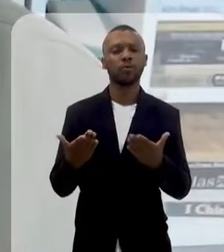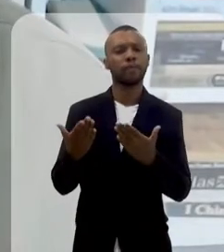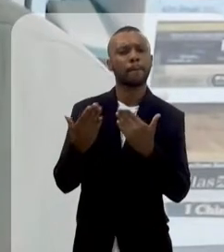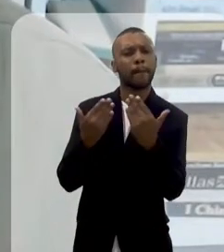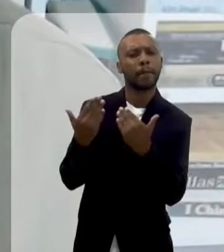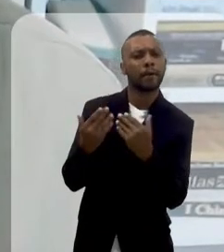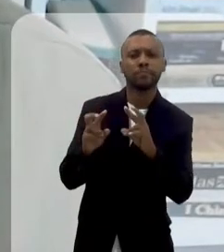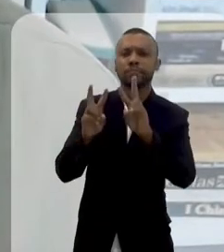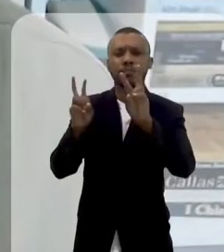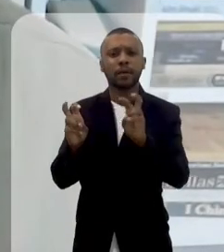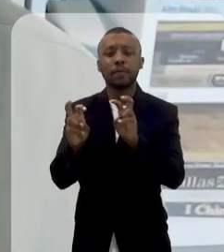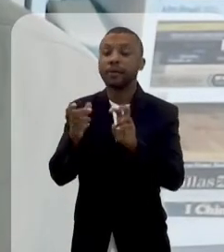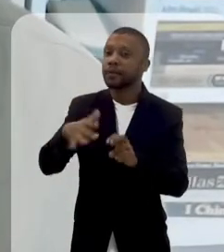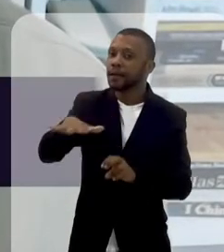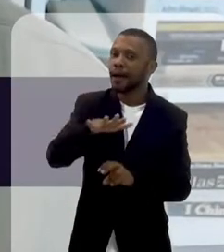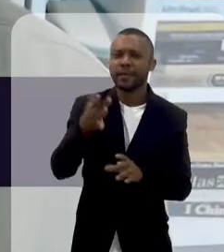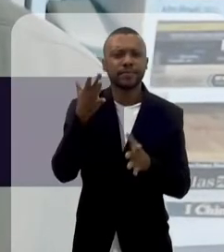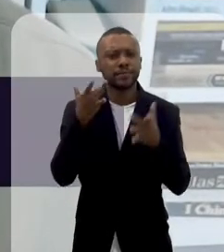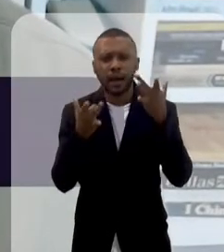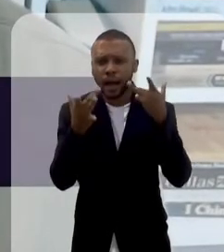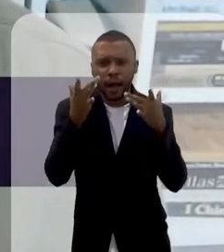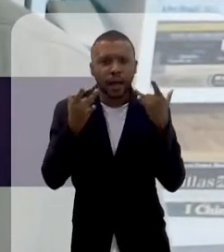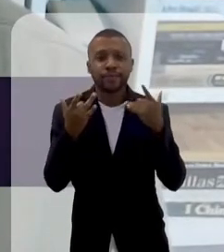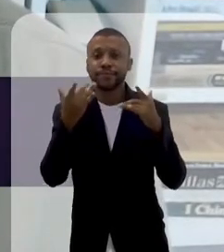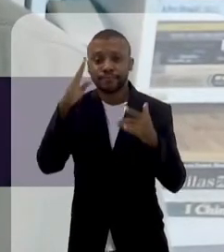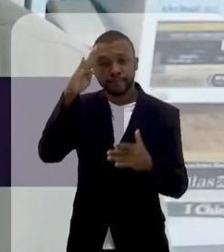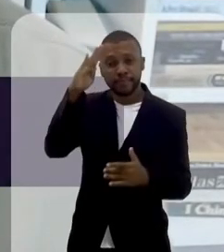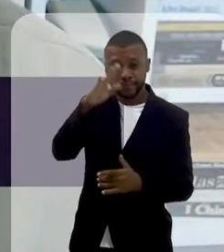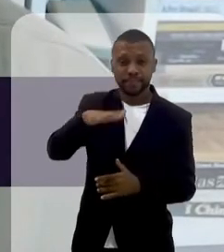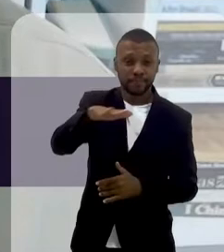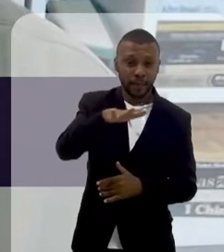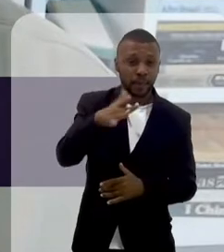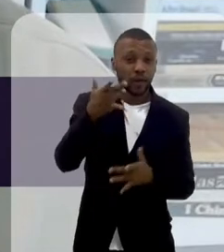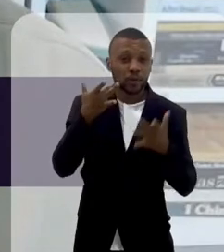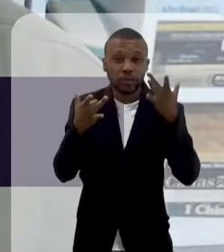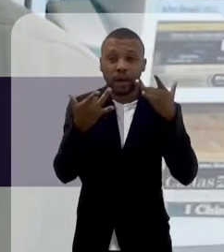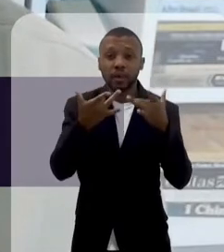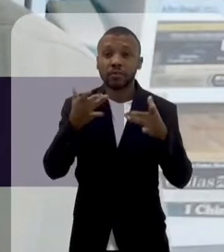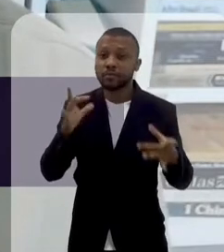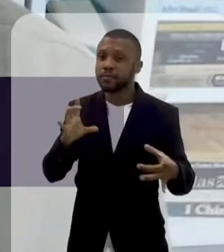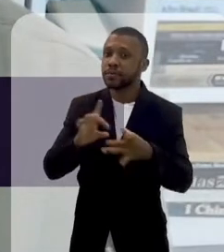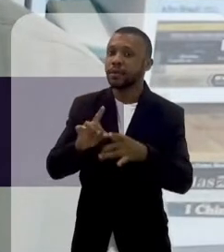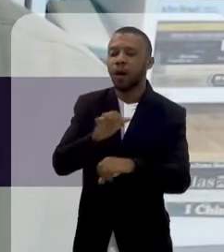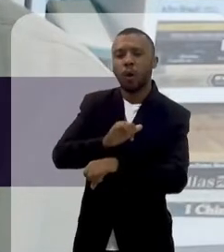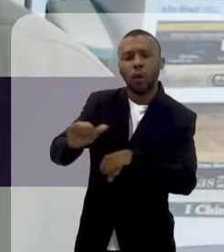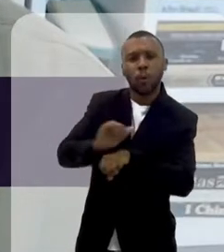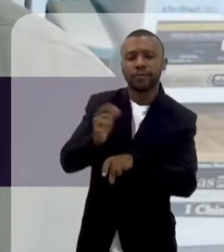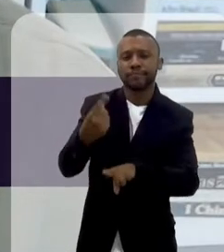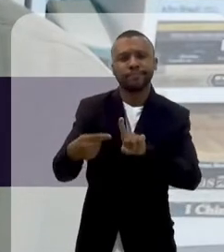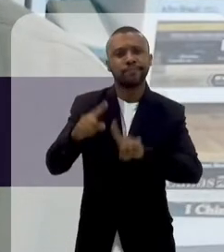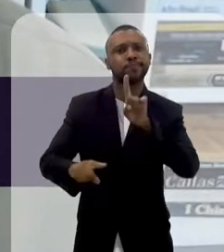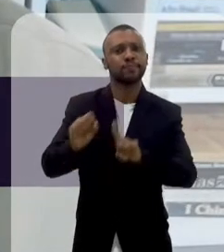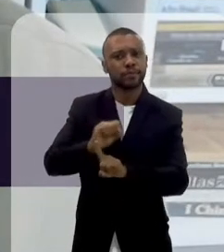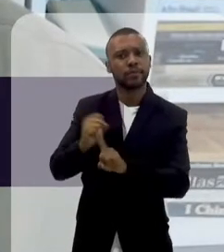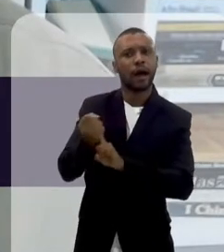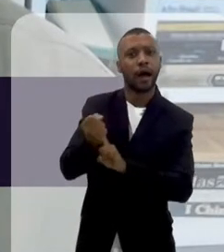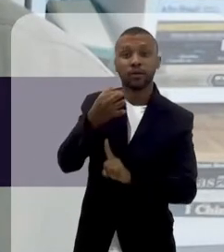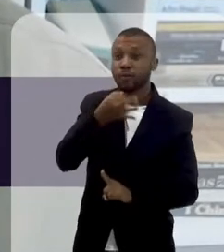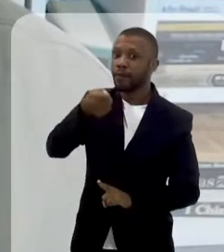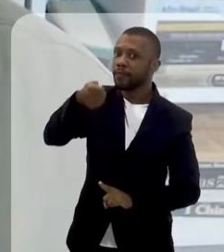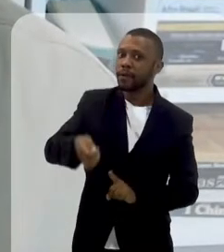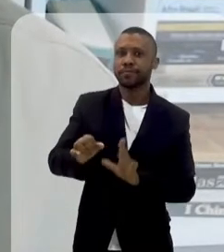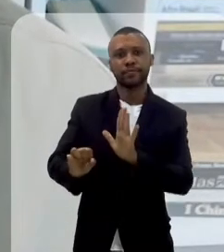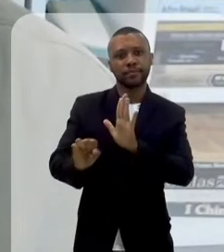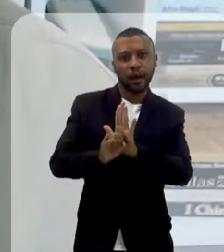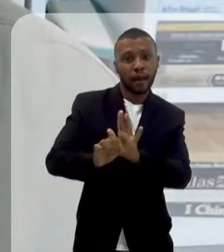Nosso foco de hoje é no mundo das artes cênicas, mais particularmente do teatro, como instrumento de ascensão social e meio de